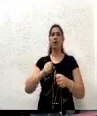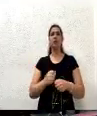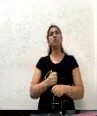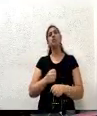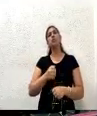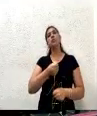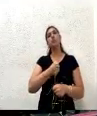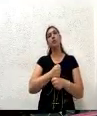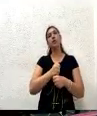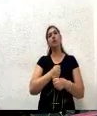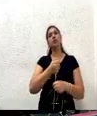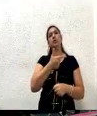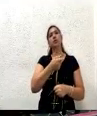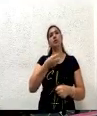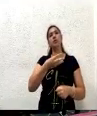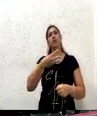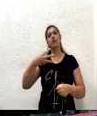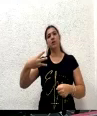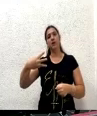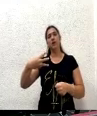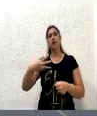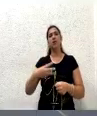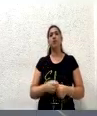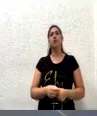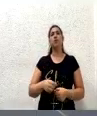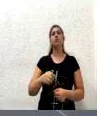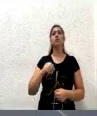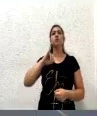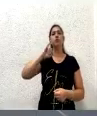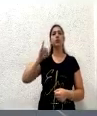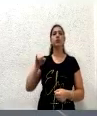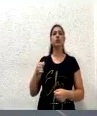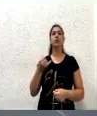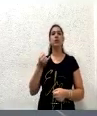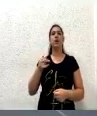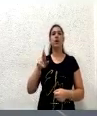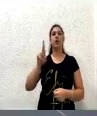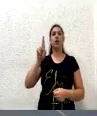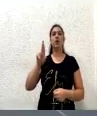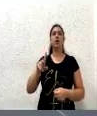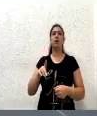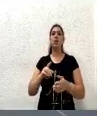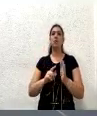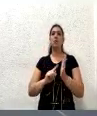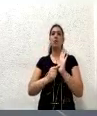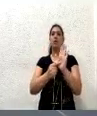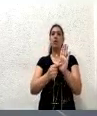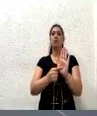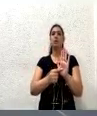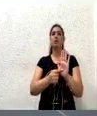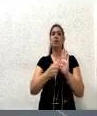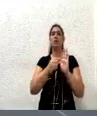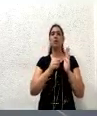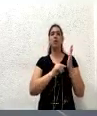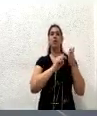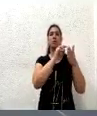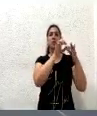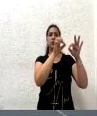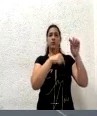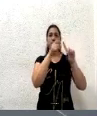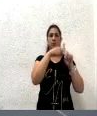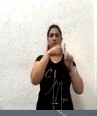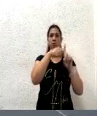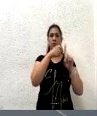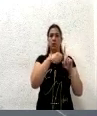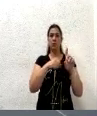49/2023, de autoria do vereador José Antônio Rodrigues, institui no calendário oficial do município de Cordeirópolis a